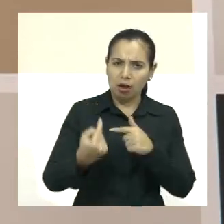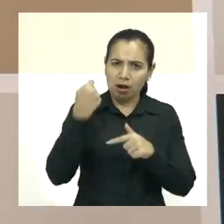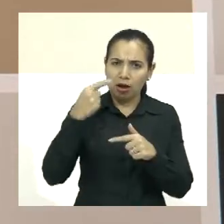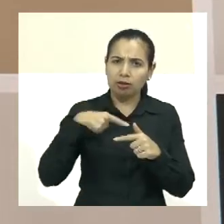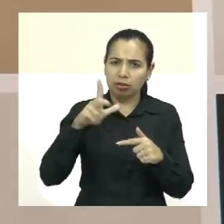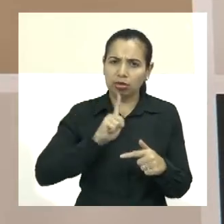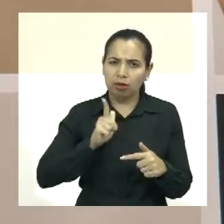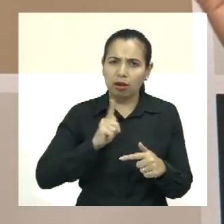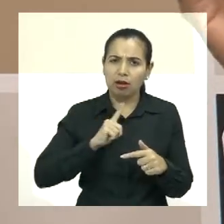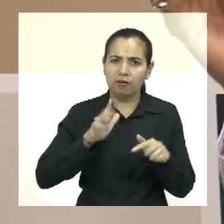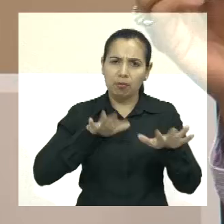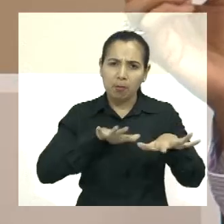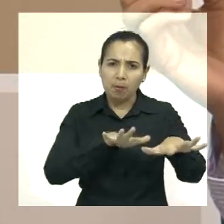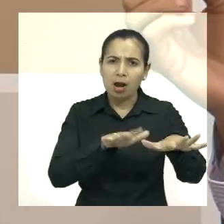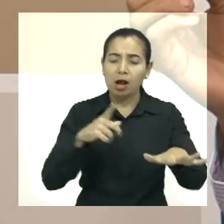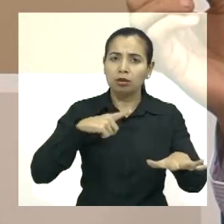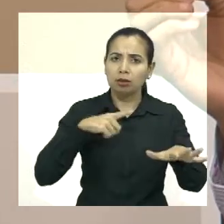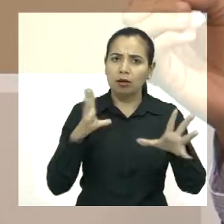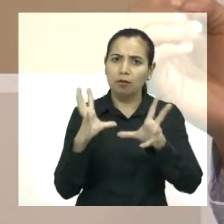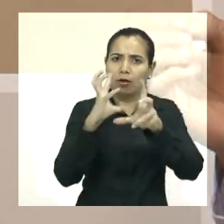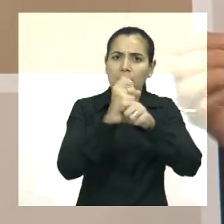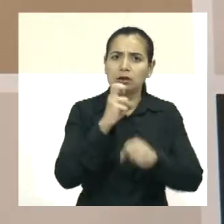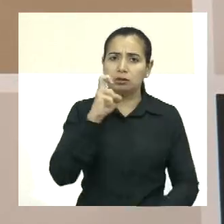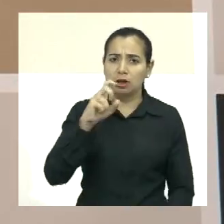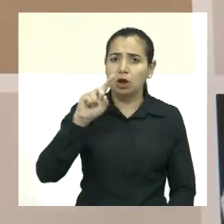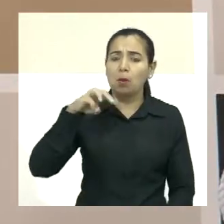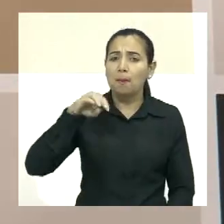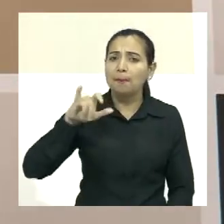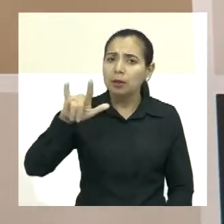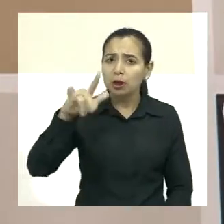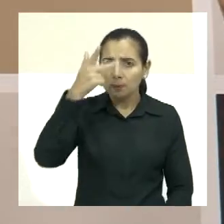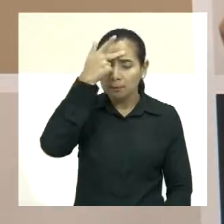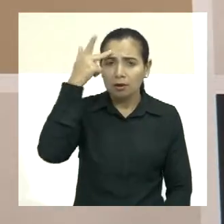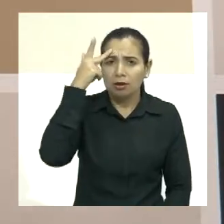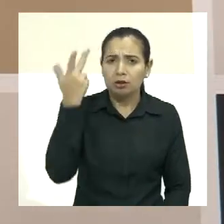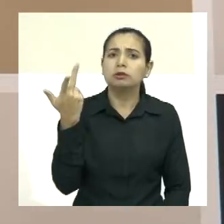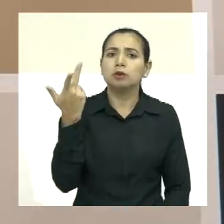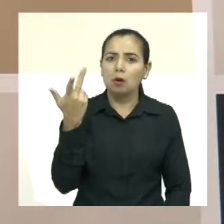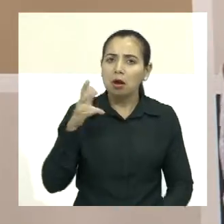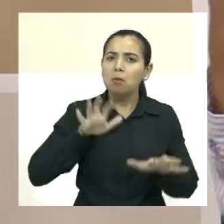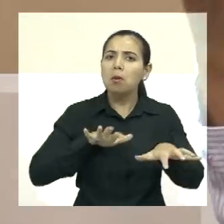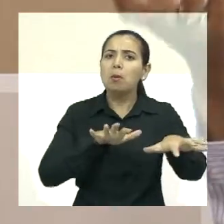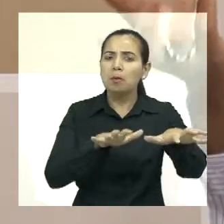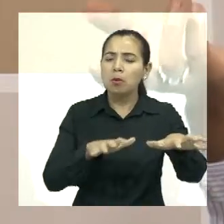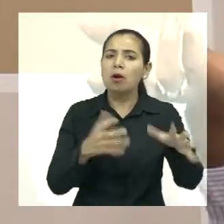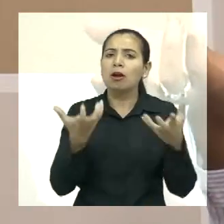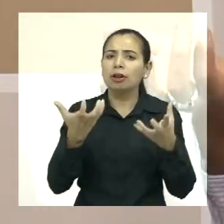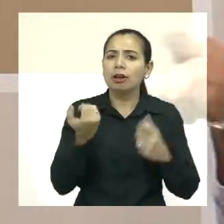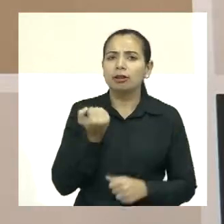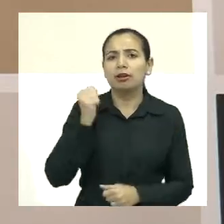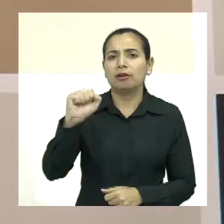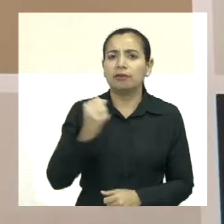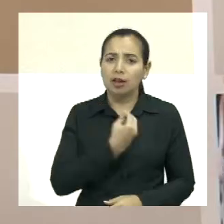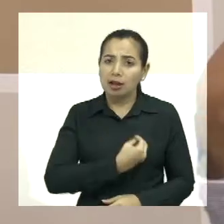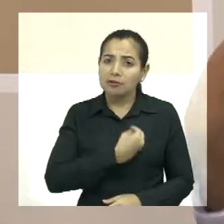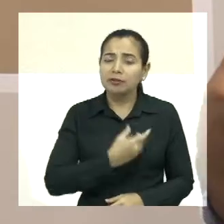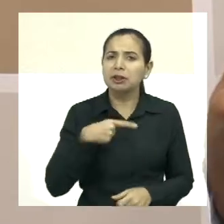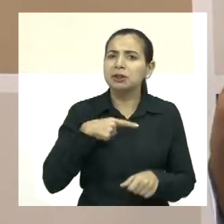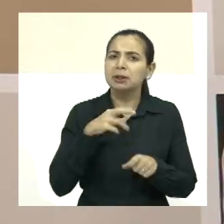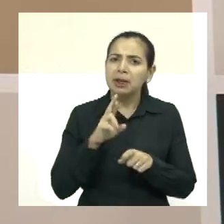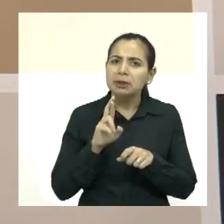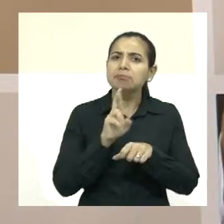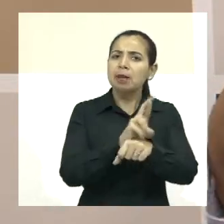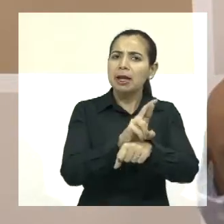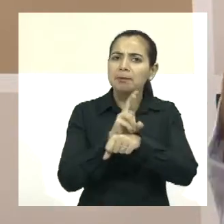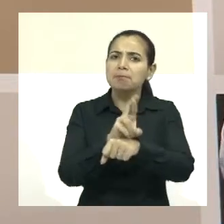Foram quase 5.000 pessoas nas ruas, né? Diferentes setores da sociedade representados. Então, nessa